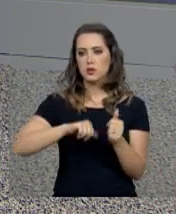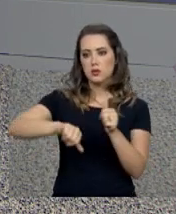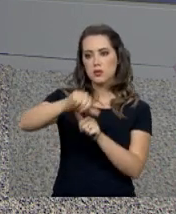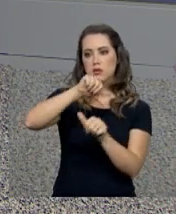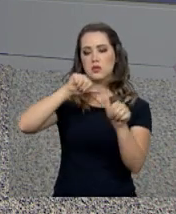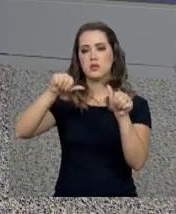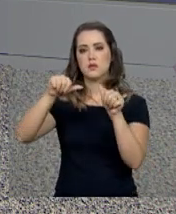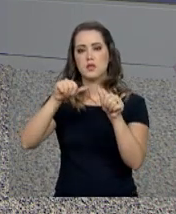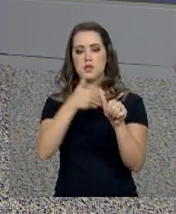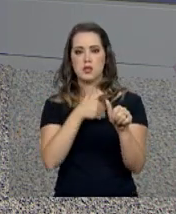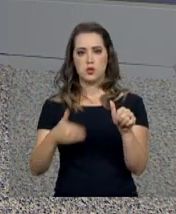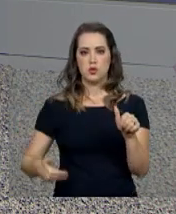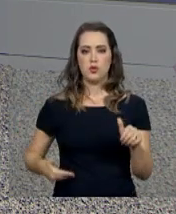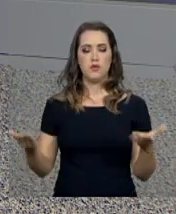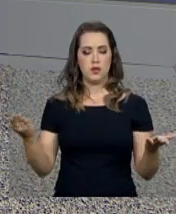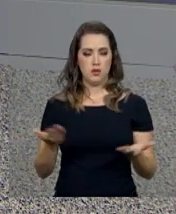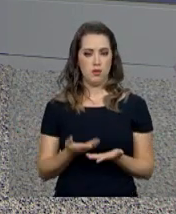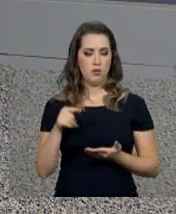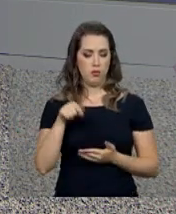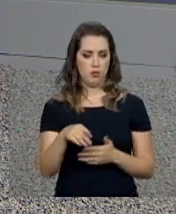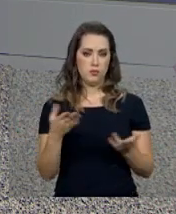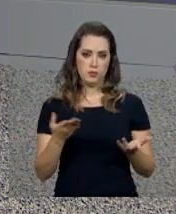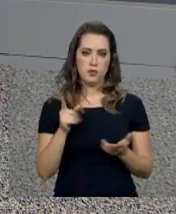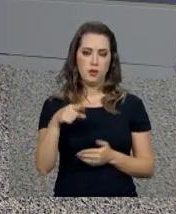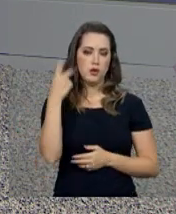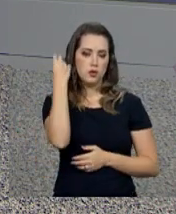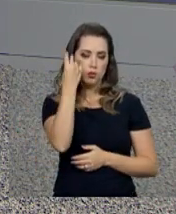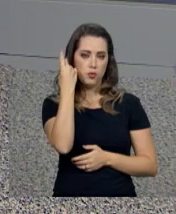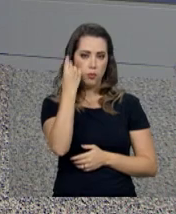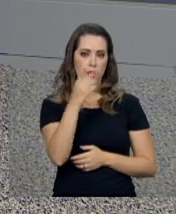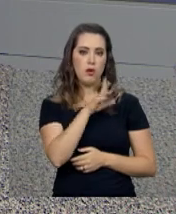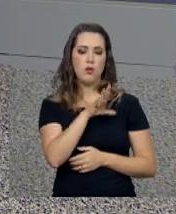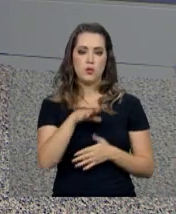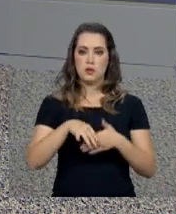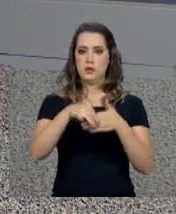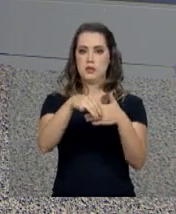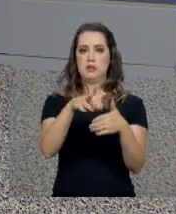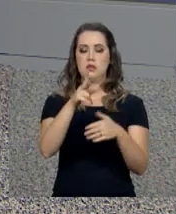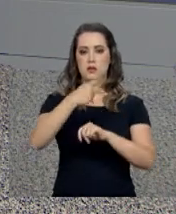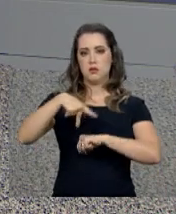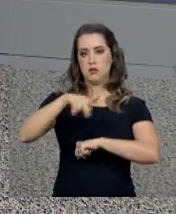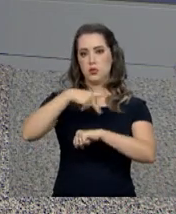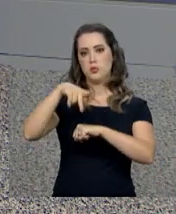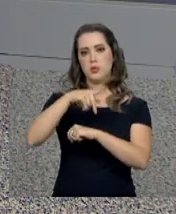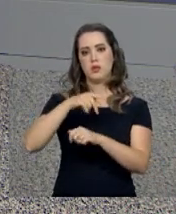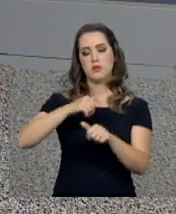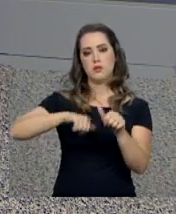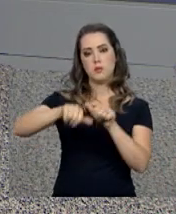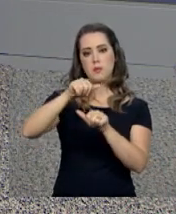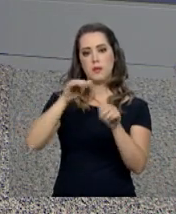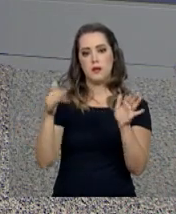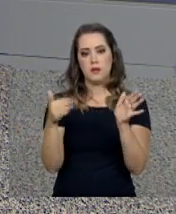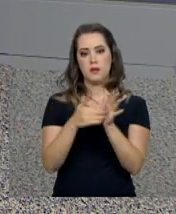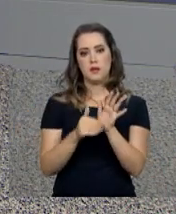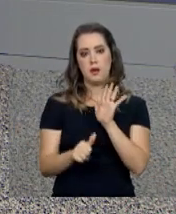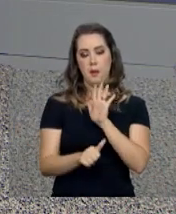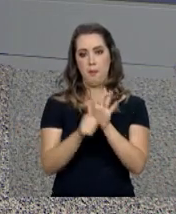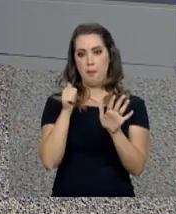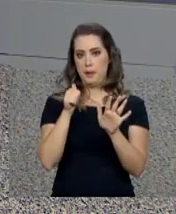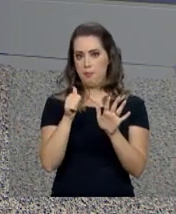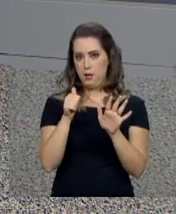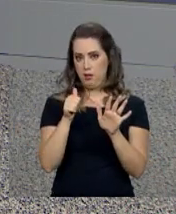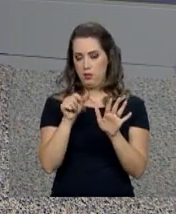que está ocorrendo no brasil isso também é normal né o estado que vão se revezar lembrando que até o dia 1º o